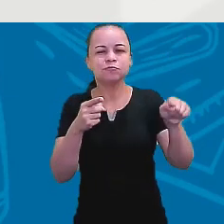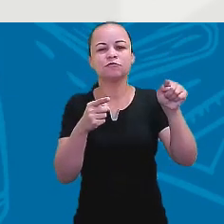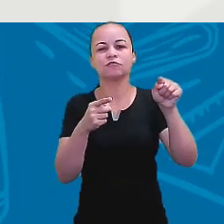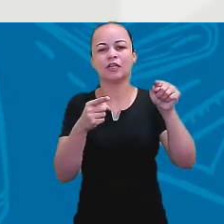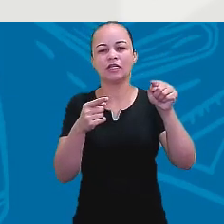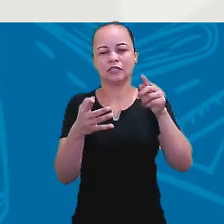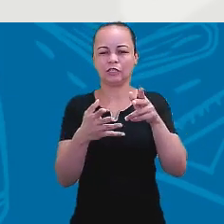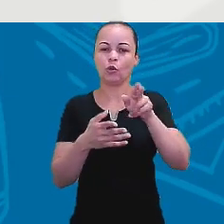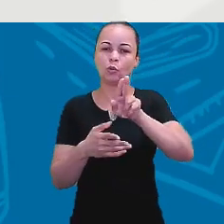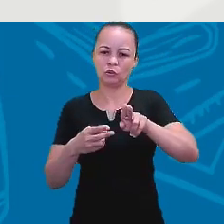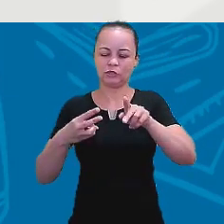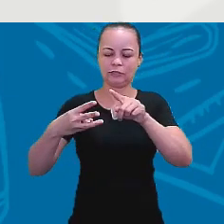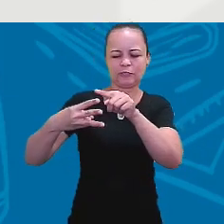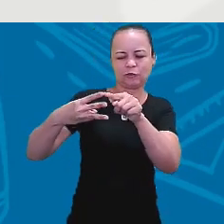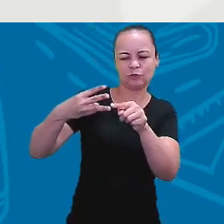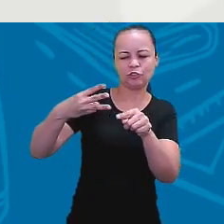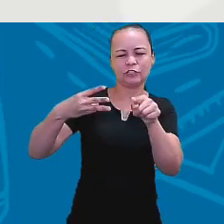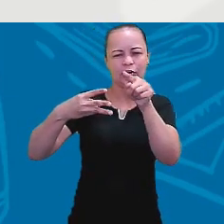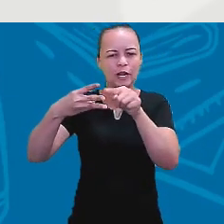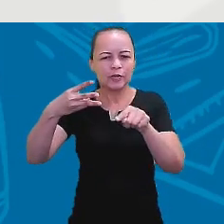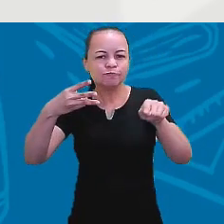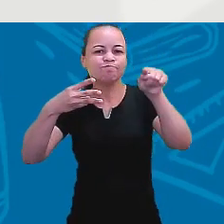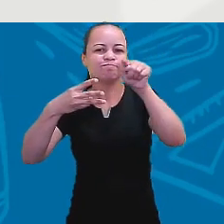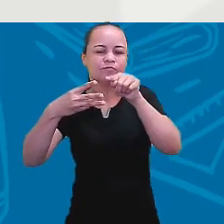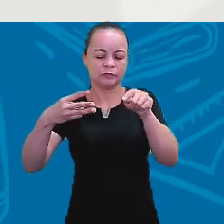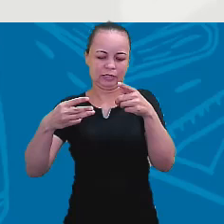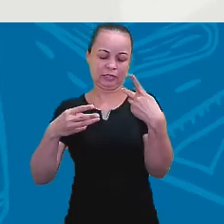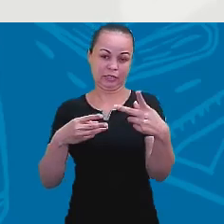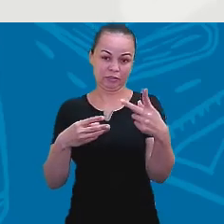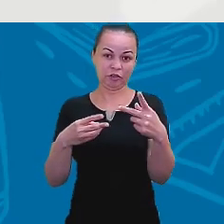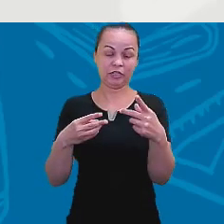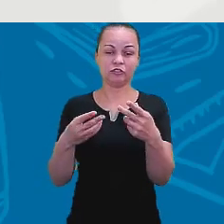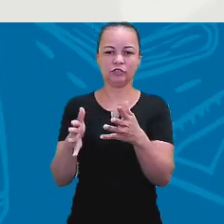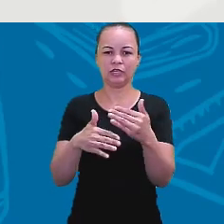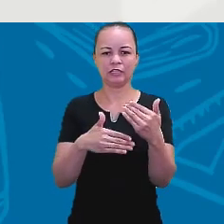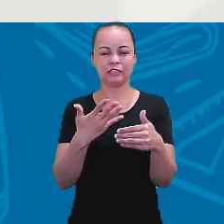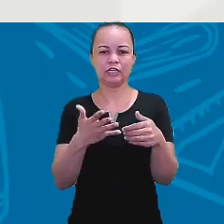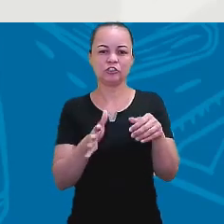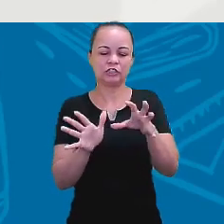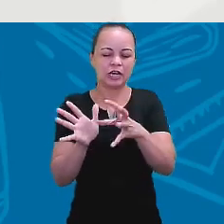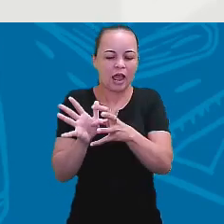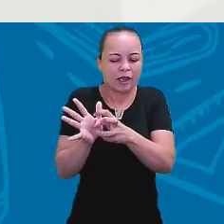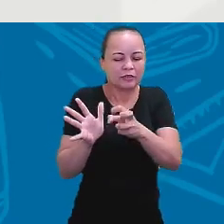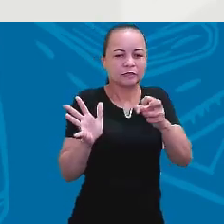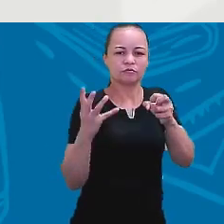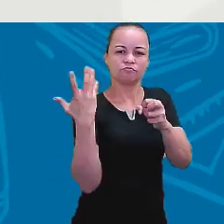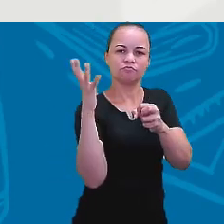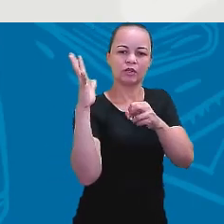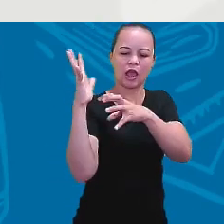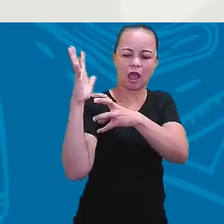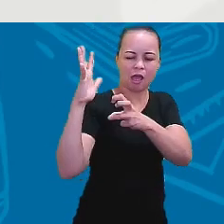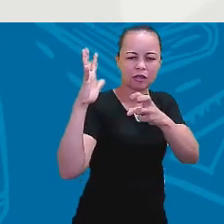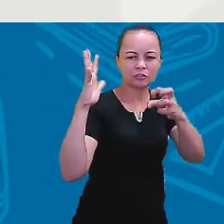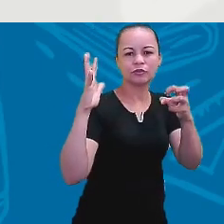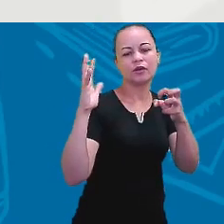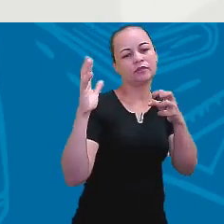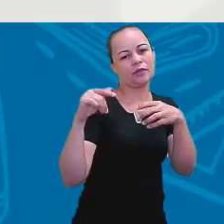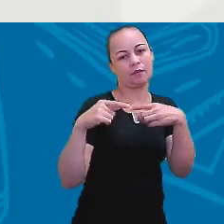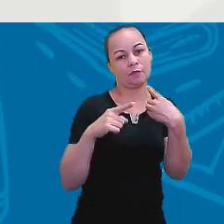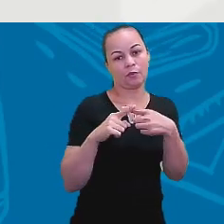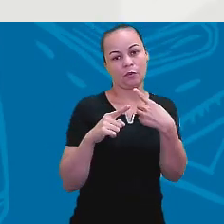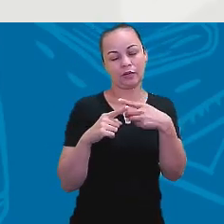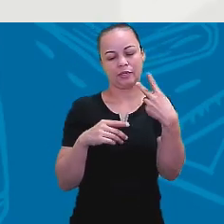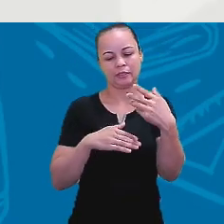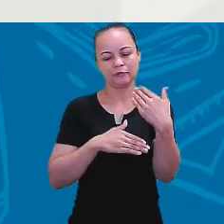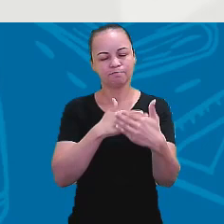da reutilização, da redução e da reciclagem, a gente deixe de retirar a matéria-prima da natureza, porque a gente está promovendo